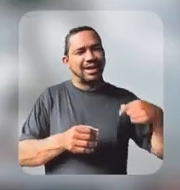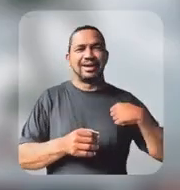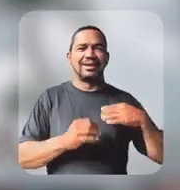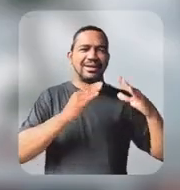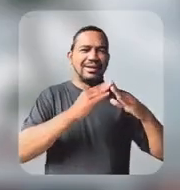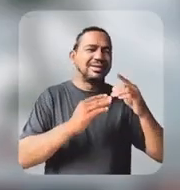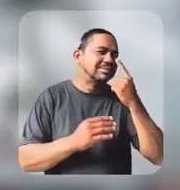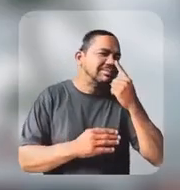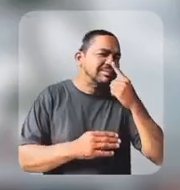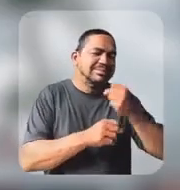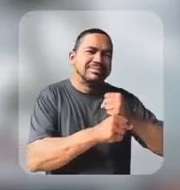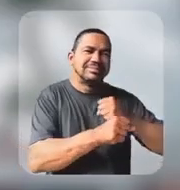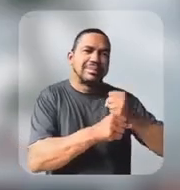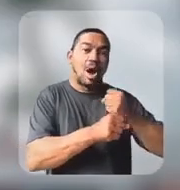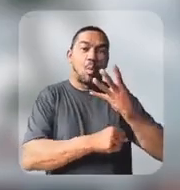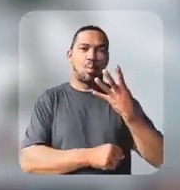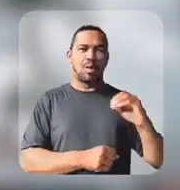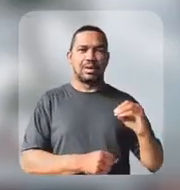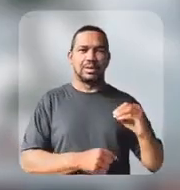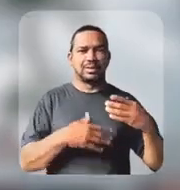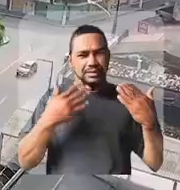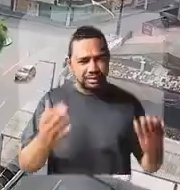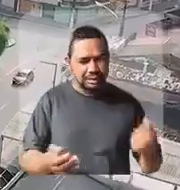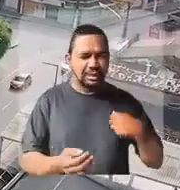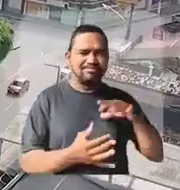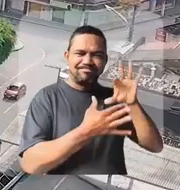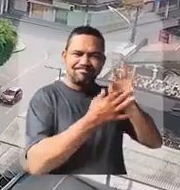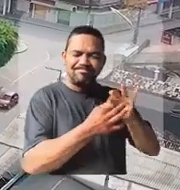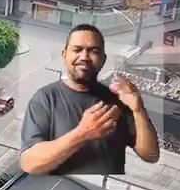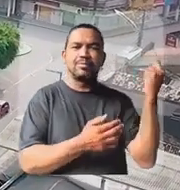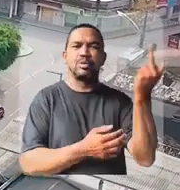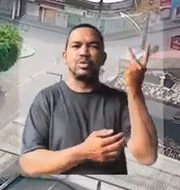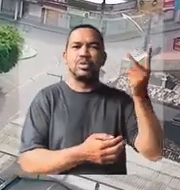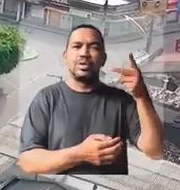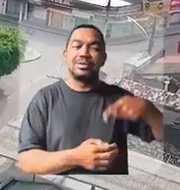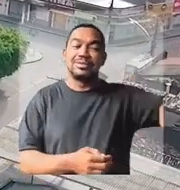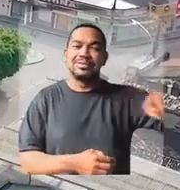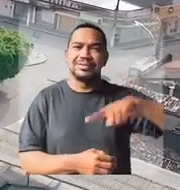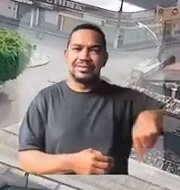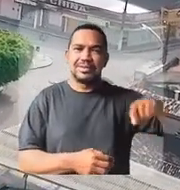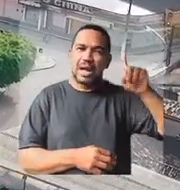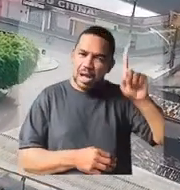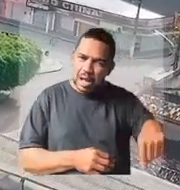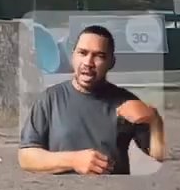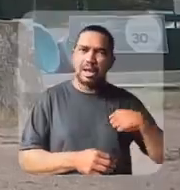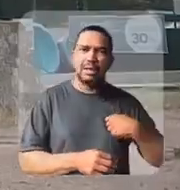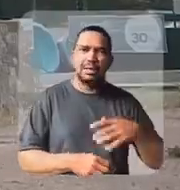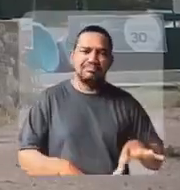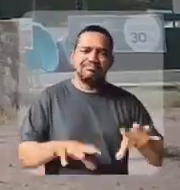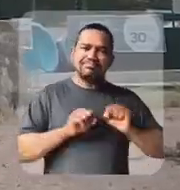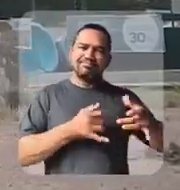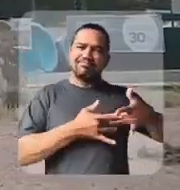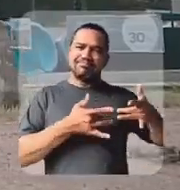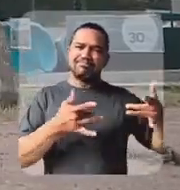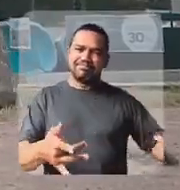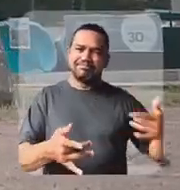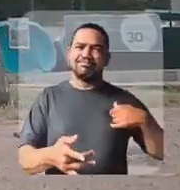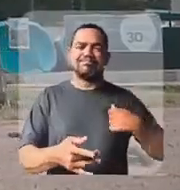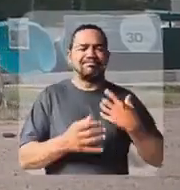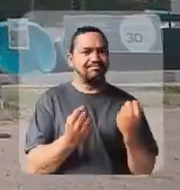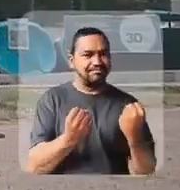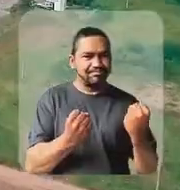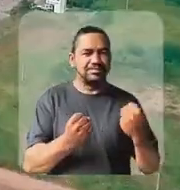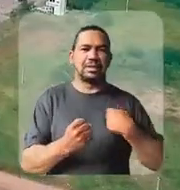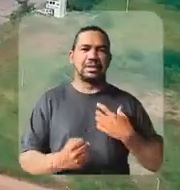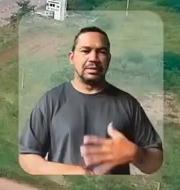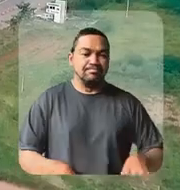Arapiraca é minha casa há mais de 40 anos. Tem uma ligação histórica com a nossa gente. É terra de um povo acolhedor,